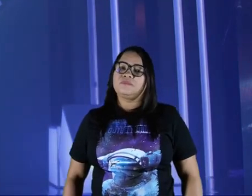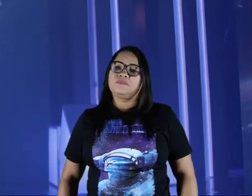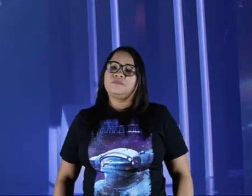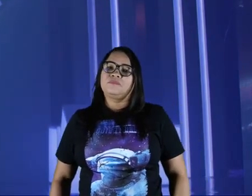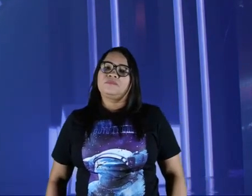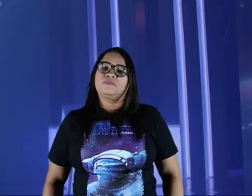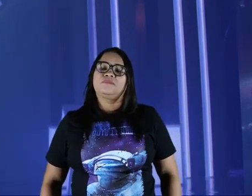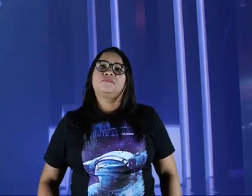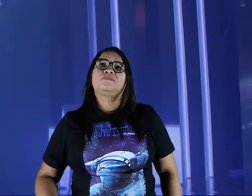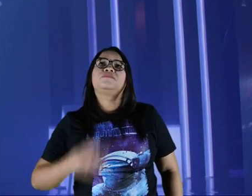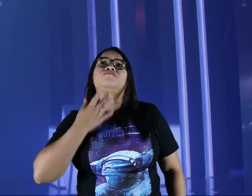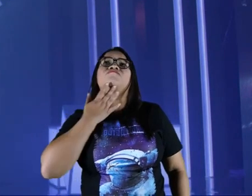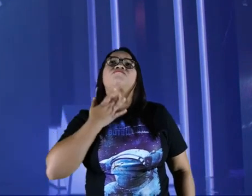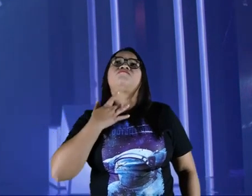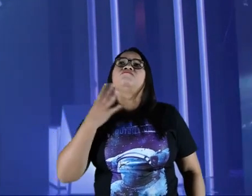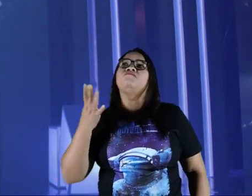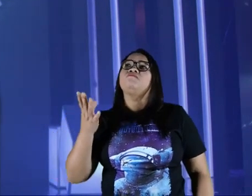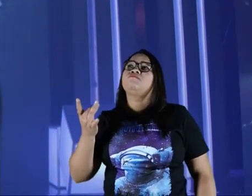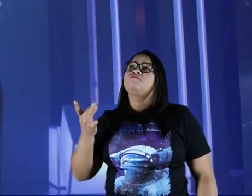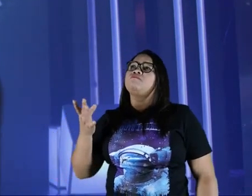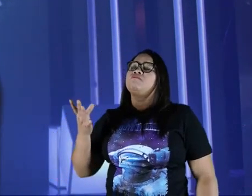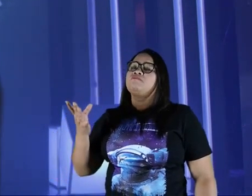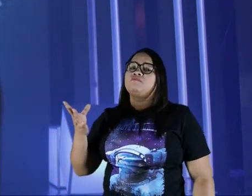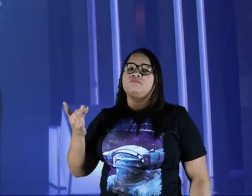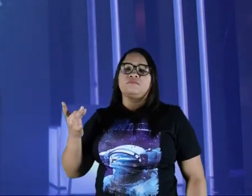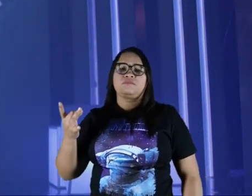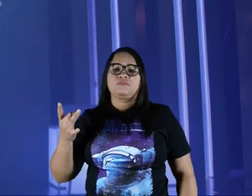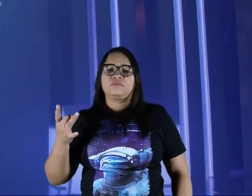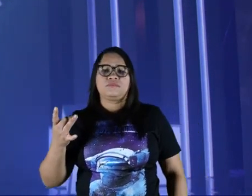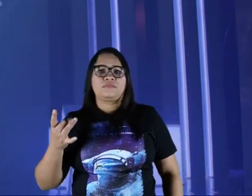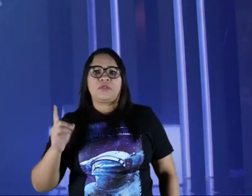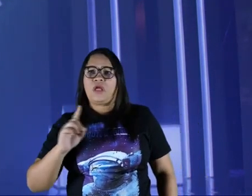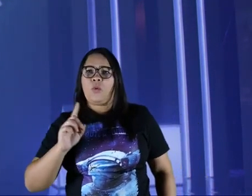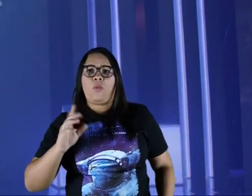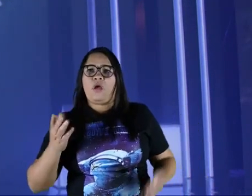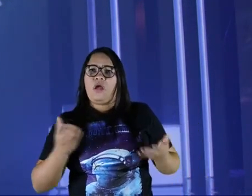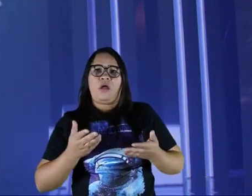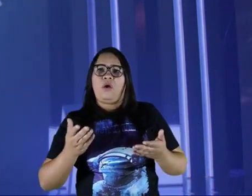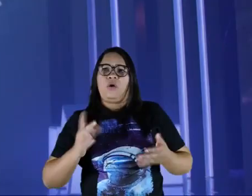não é de agora, nem o rio